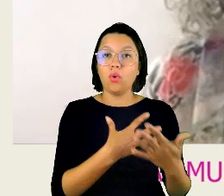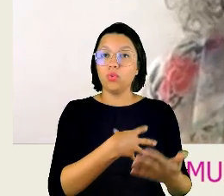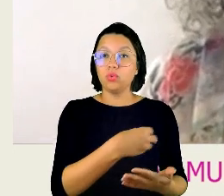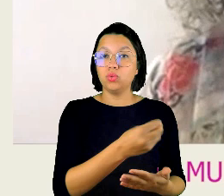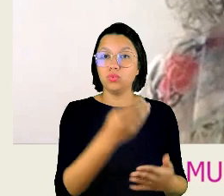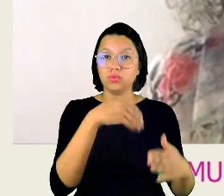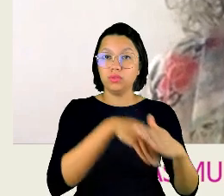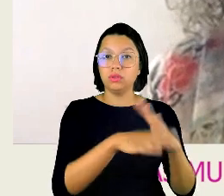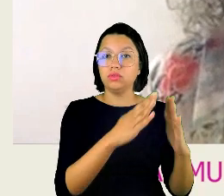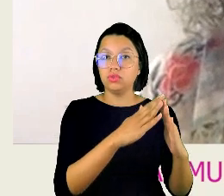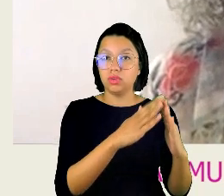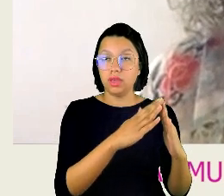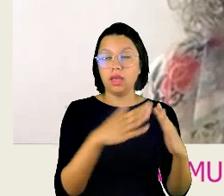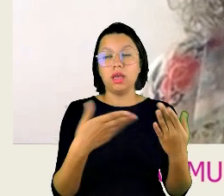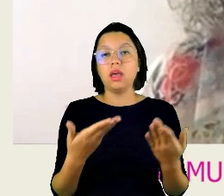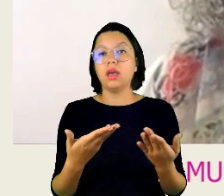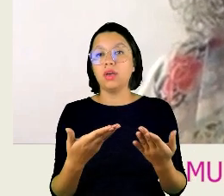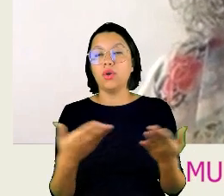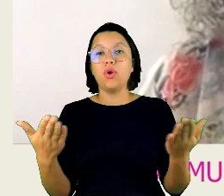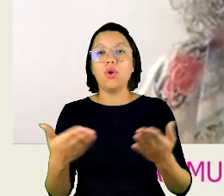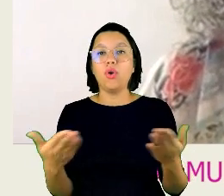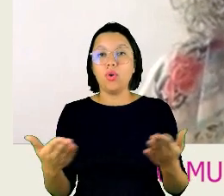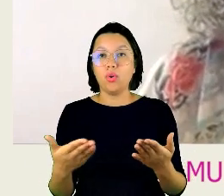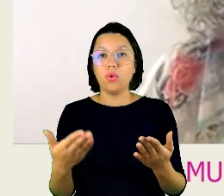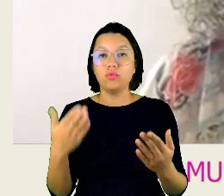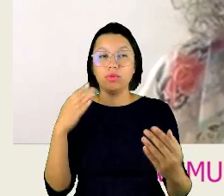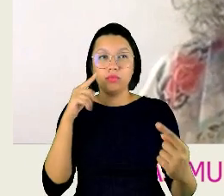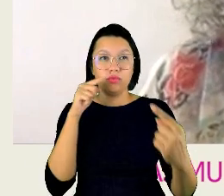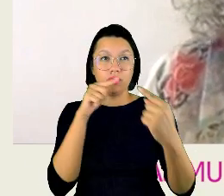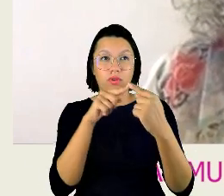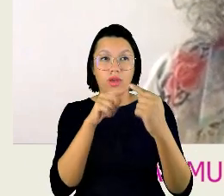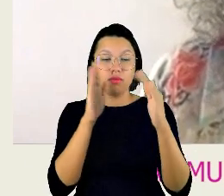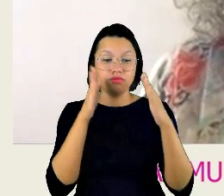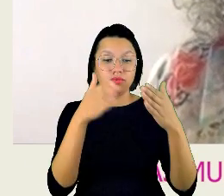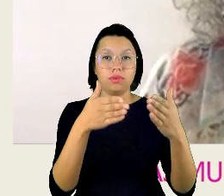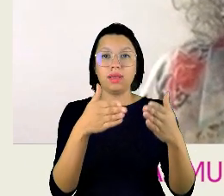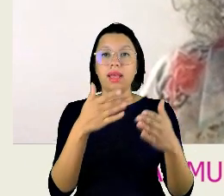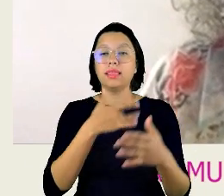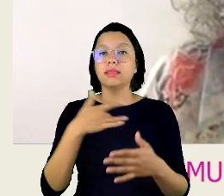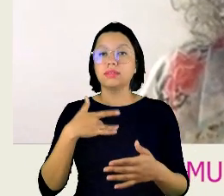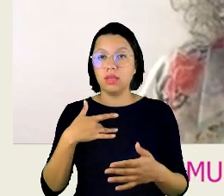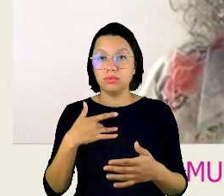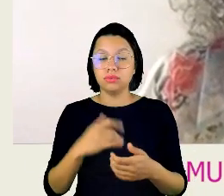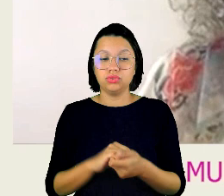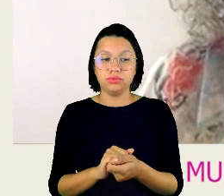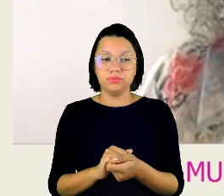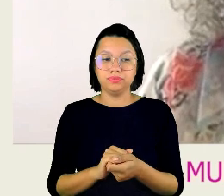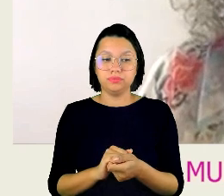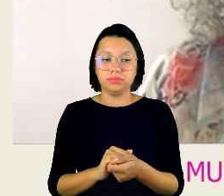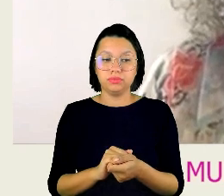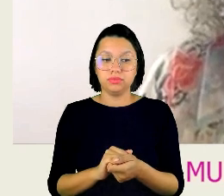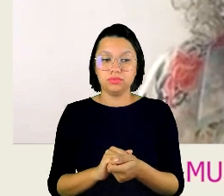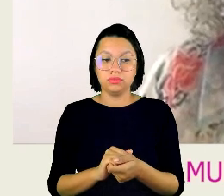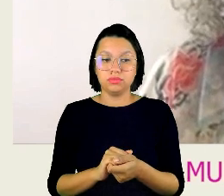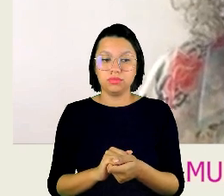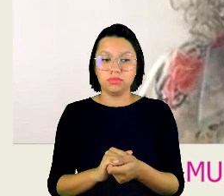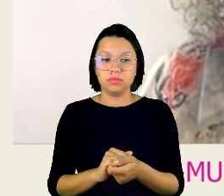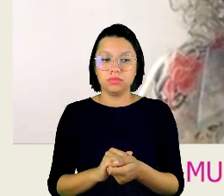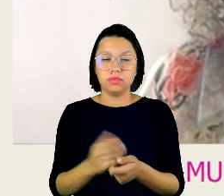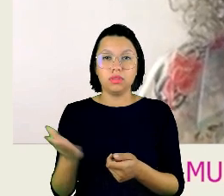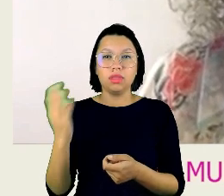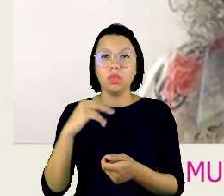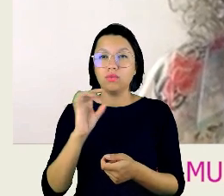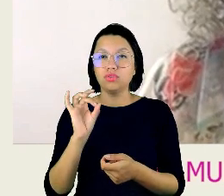de casa. Então, hoje a gente vai focar na saúde, e a gente tem, eu vim só fazer